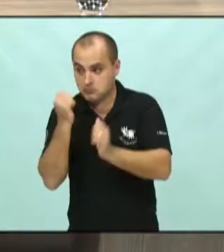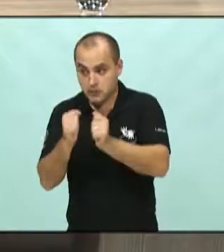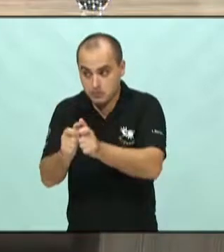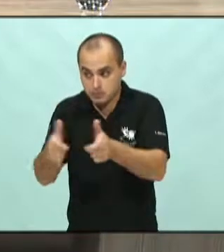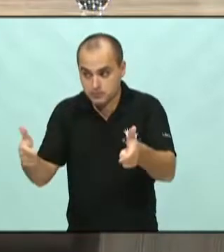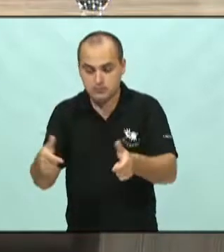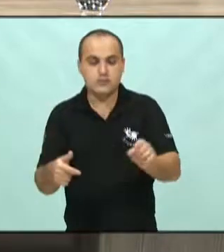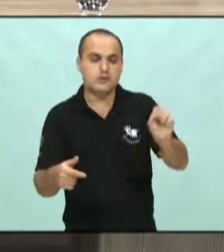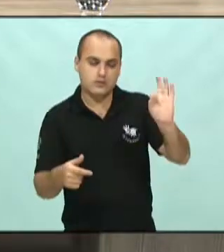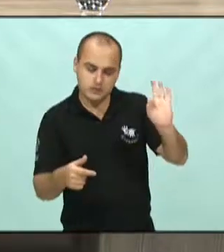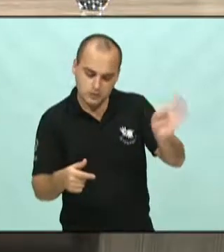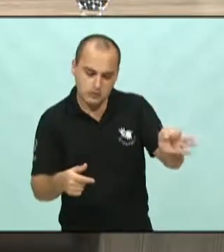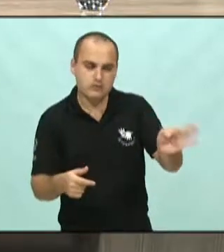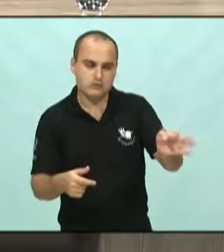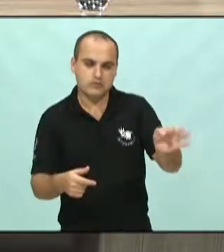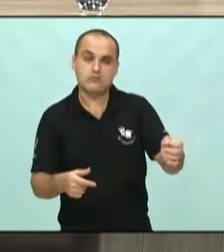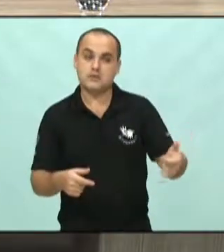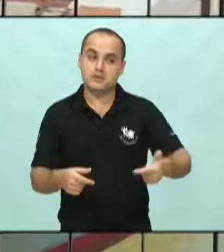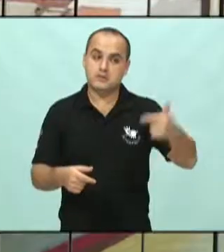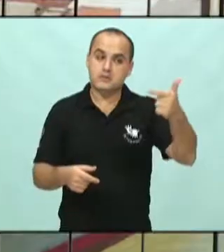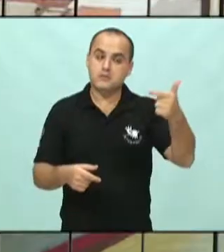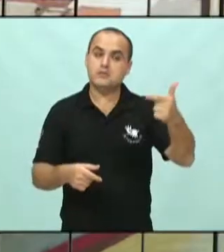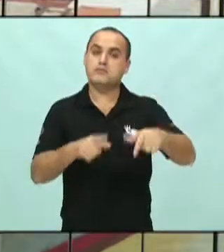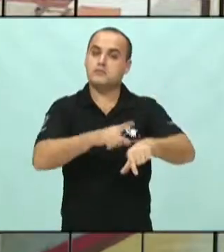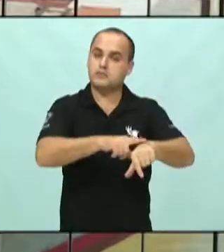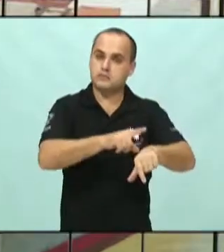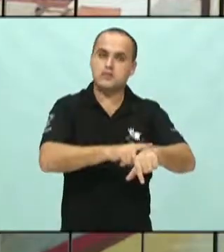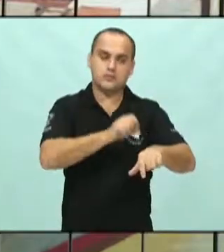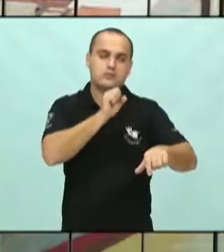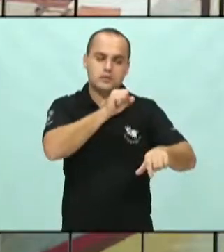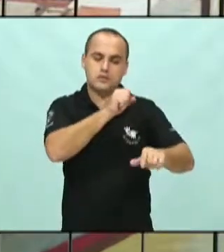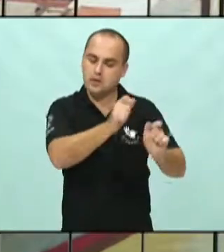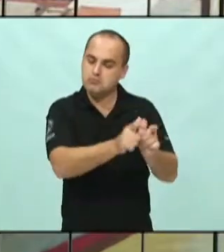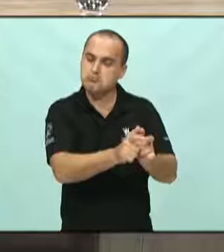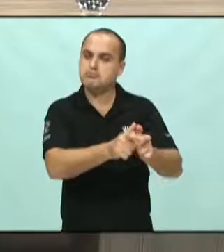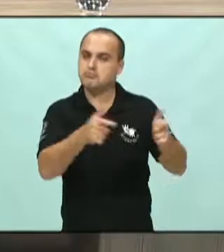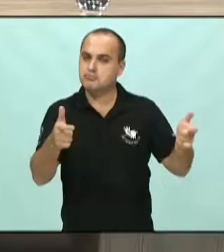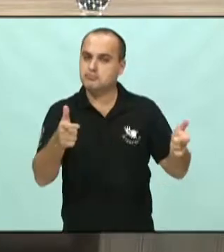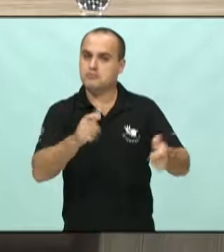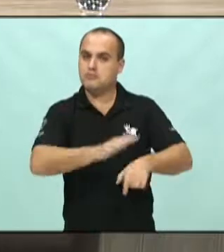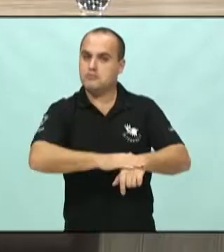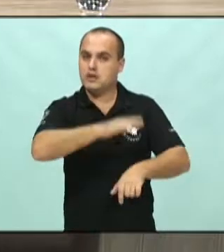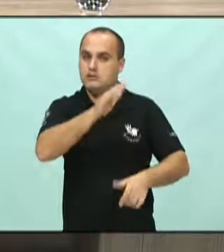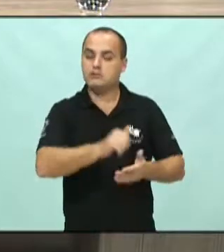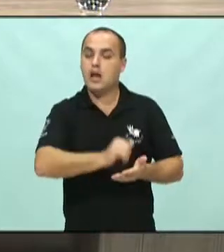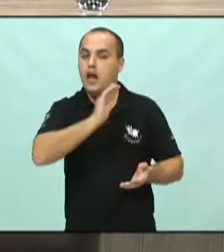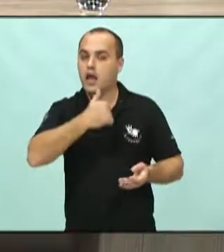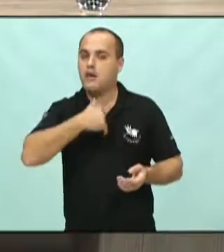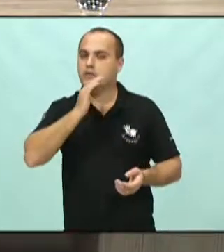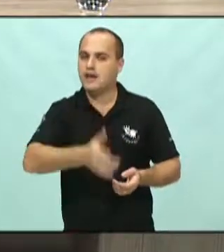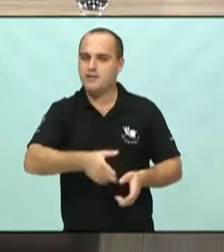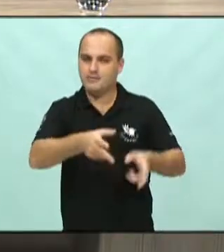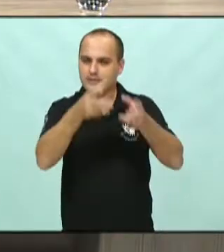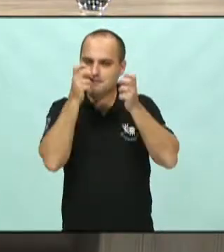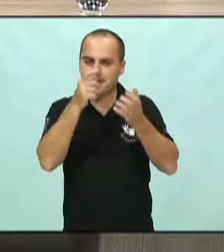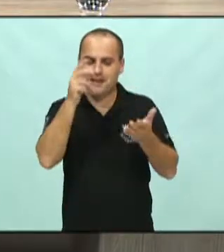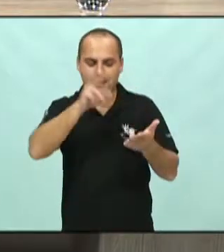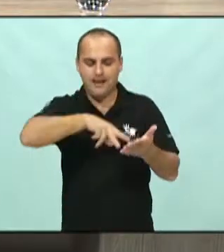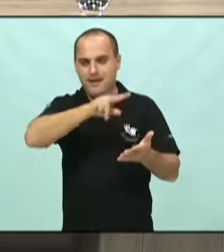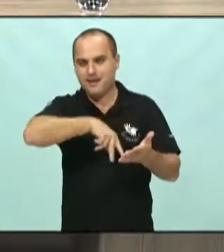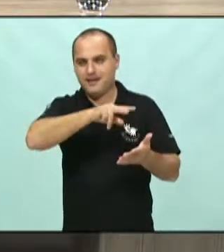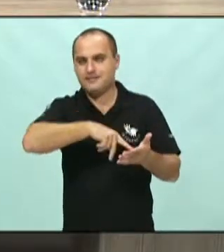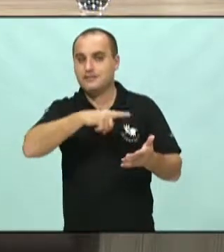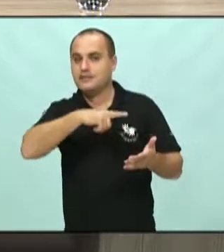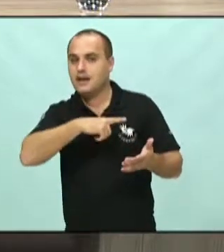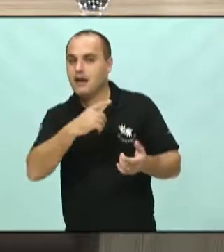bem colocado, Maurício. Com uma segunda edição, com certeza vai ser ampliado, né? Até eu mesmo já percebi lendo depois que tem